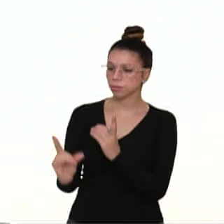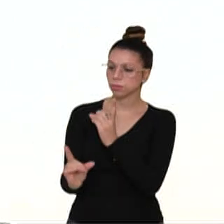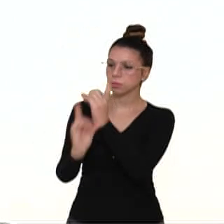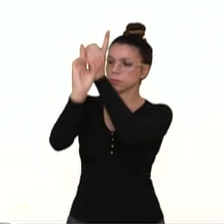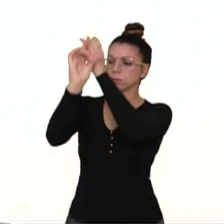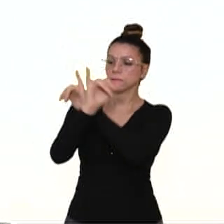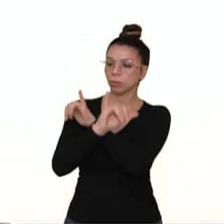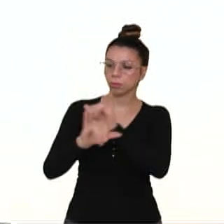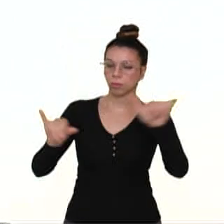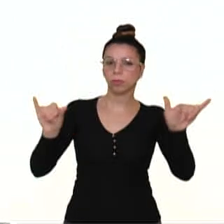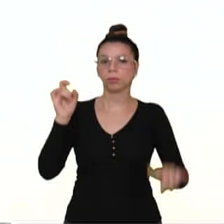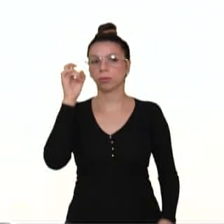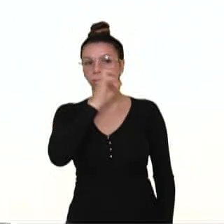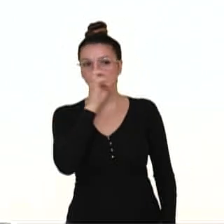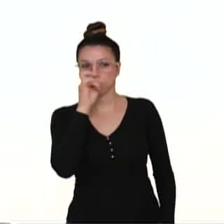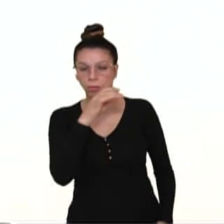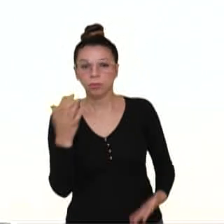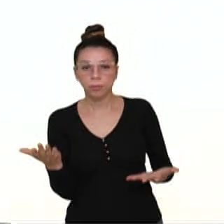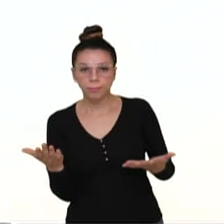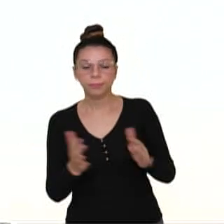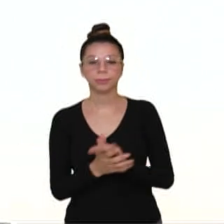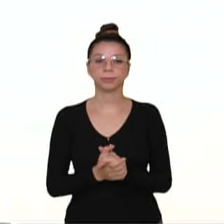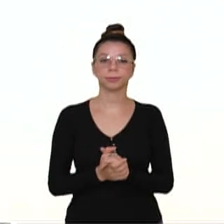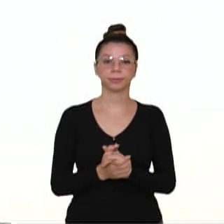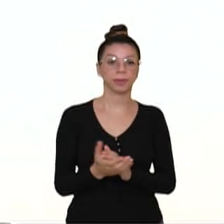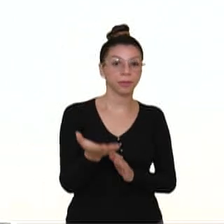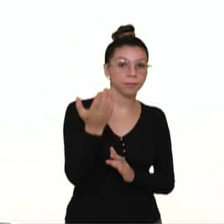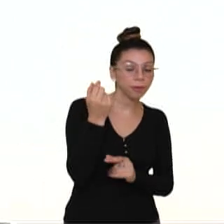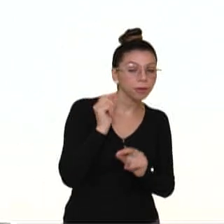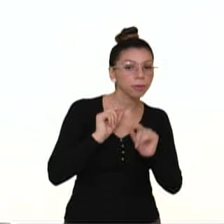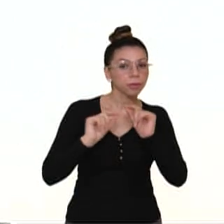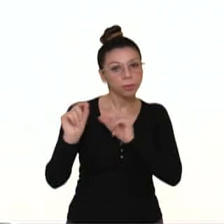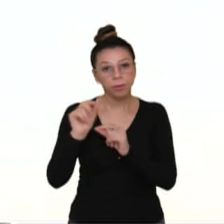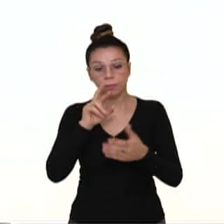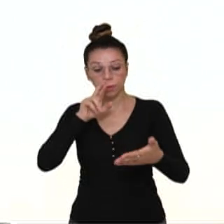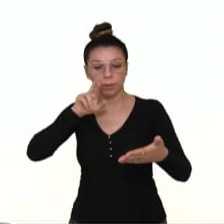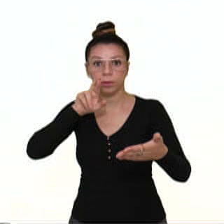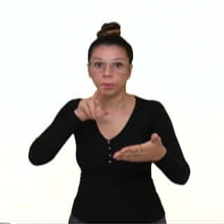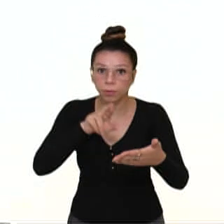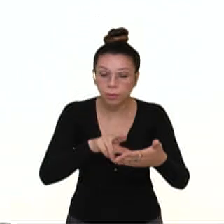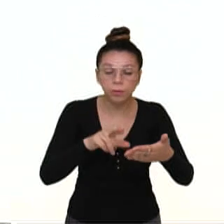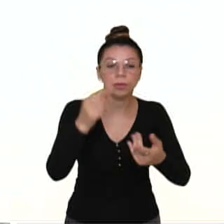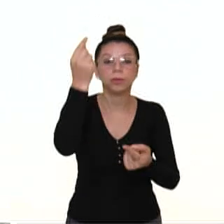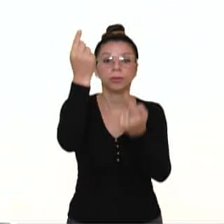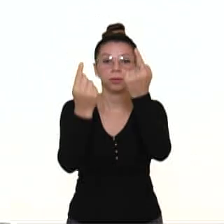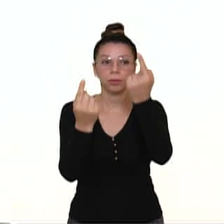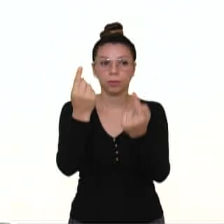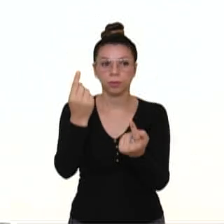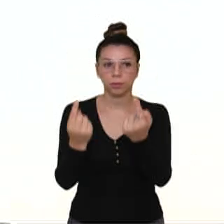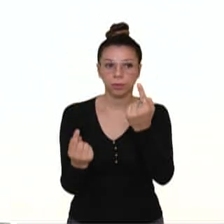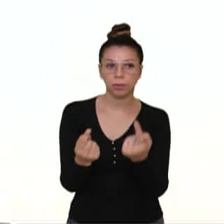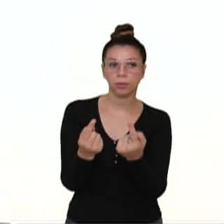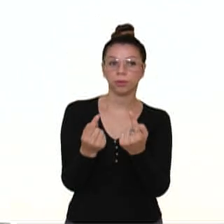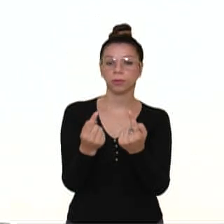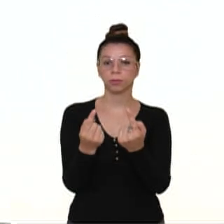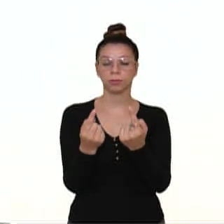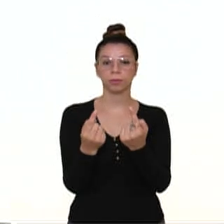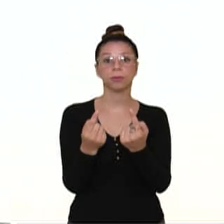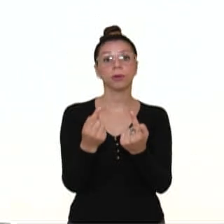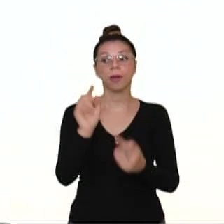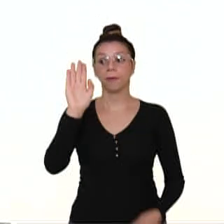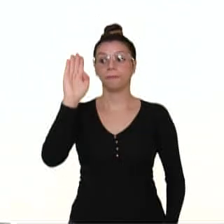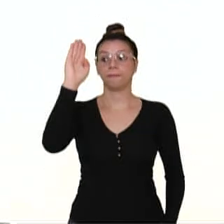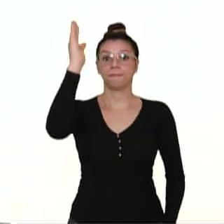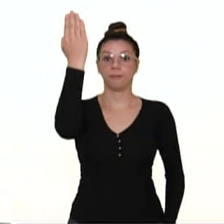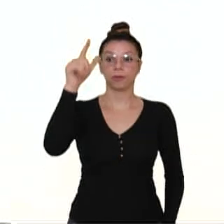uma notícia é fake news? Vamos lá, vocês vão marcar quais são as alternativas